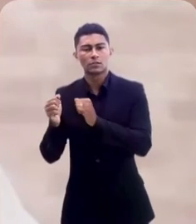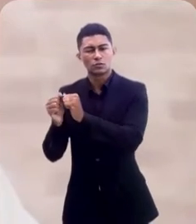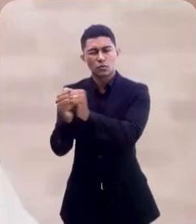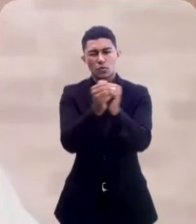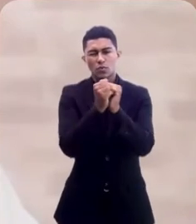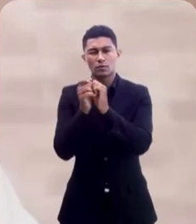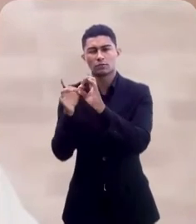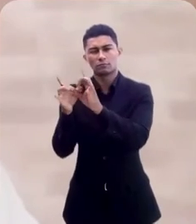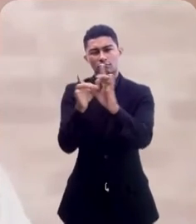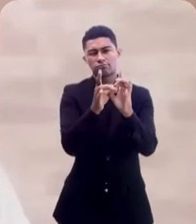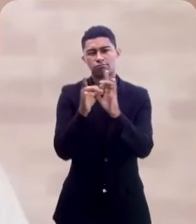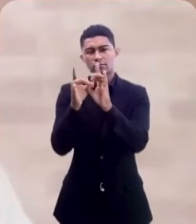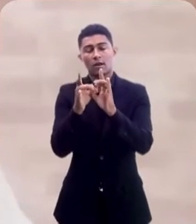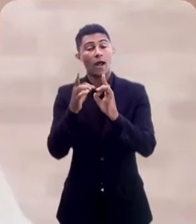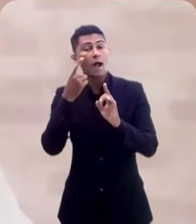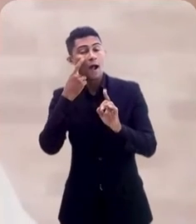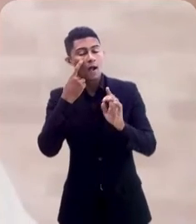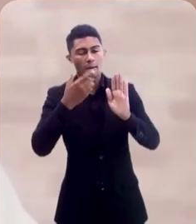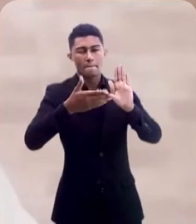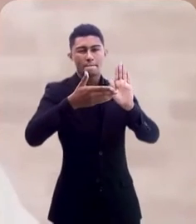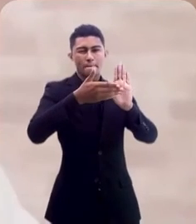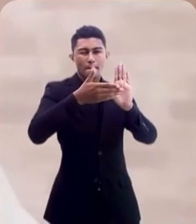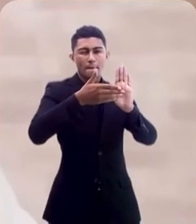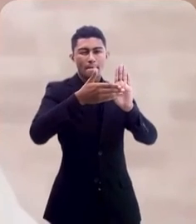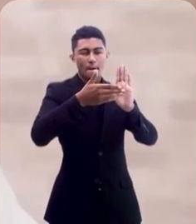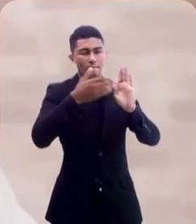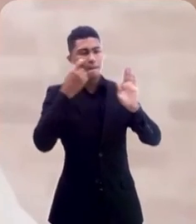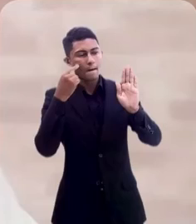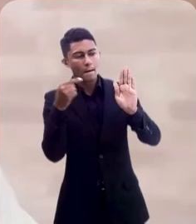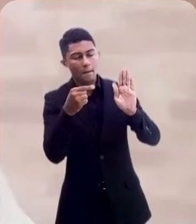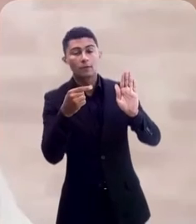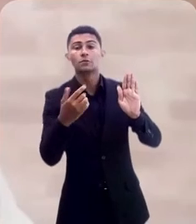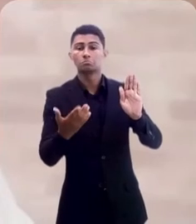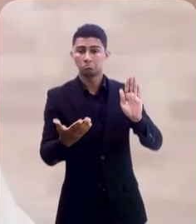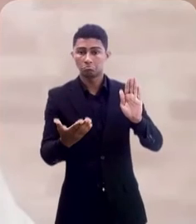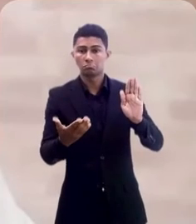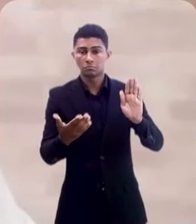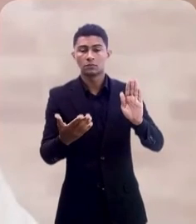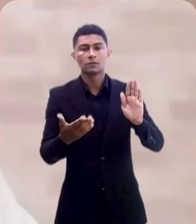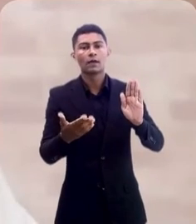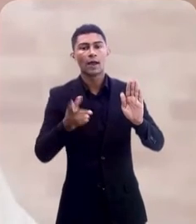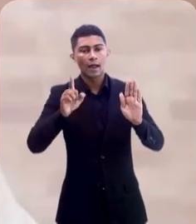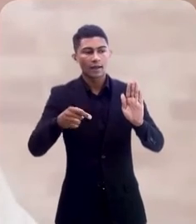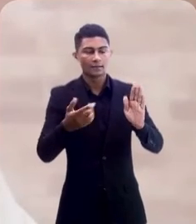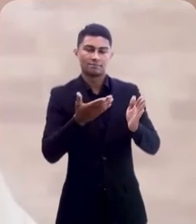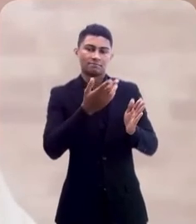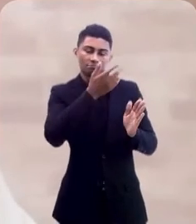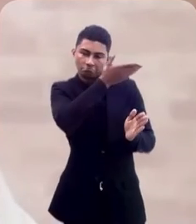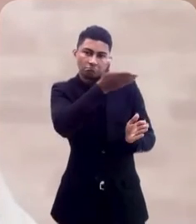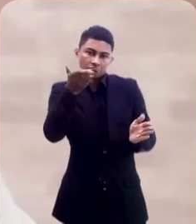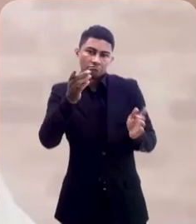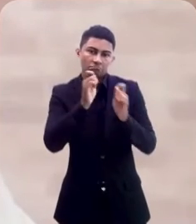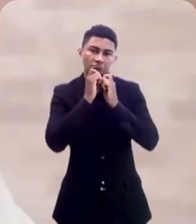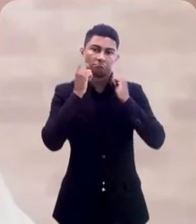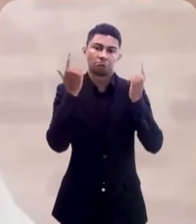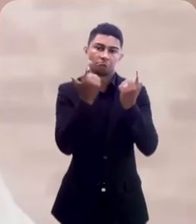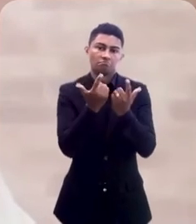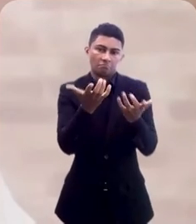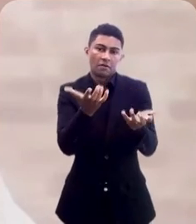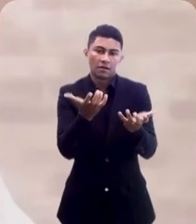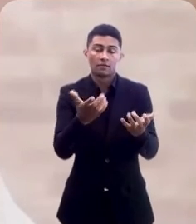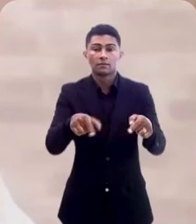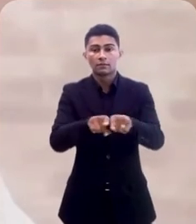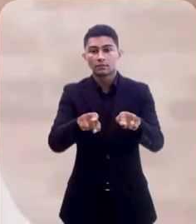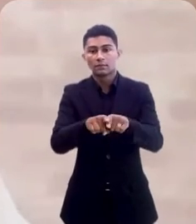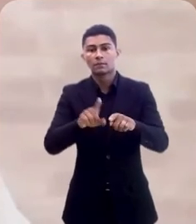juntos possamos formular propostas tanto aos candidatos à Assembleia Legislativa, como à